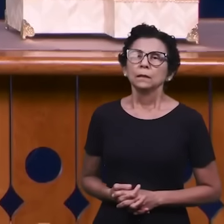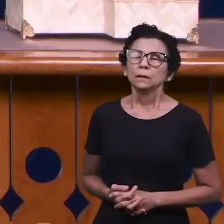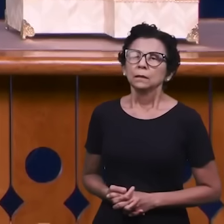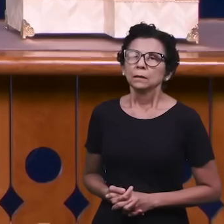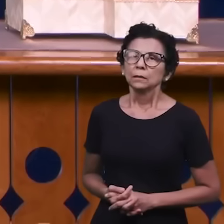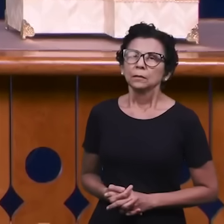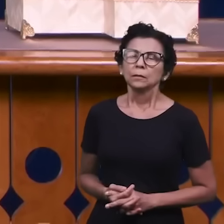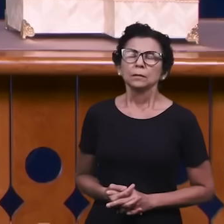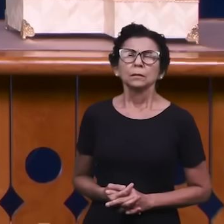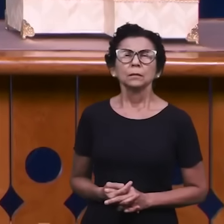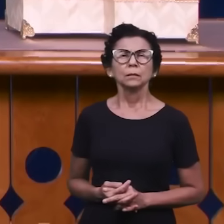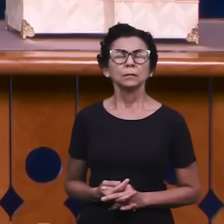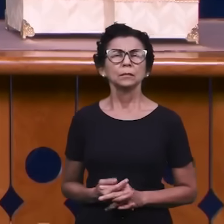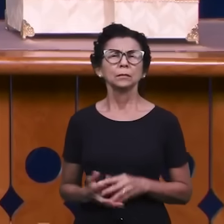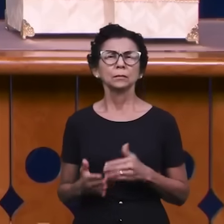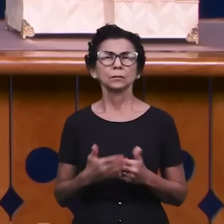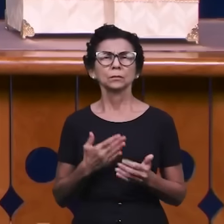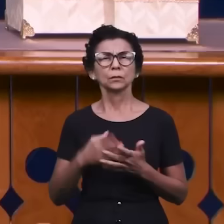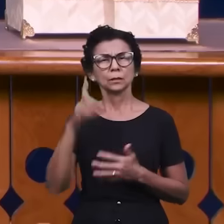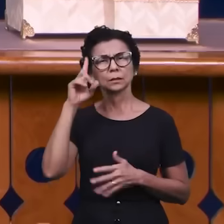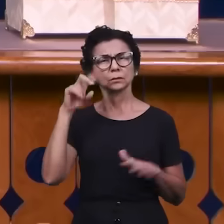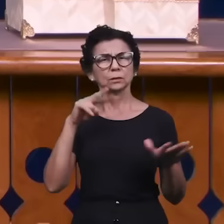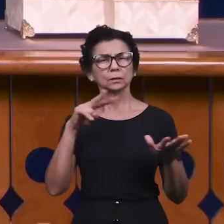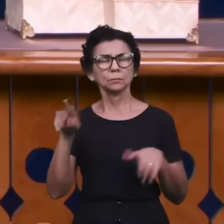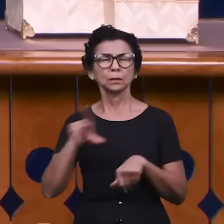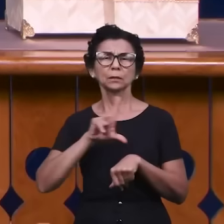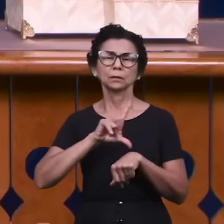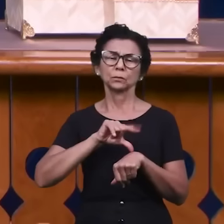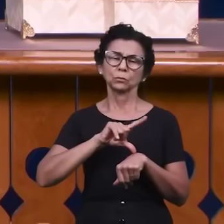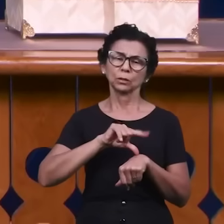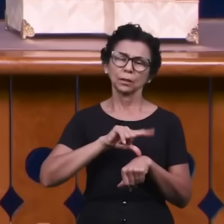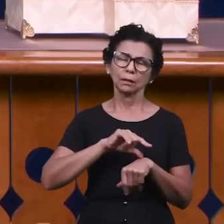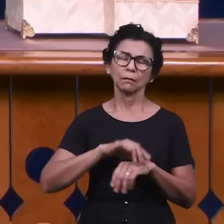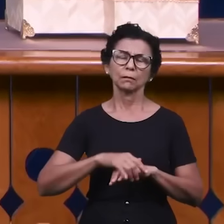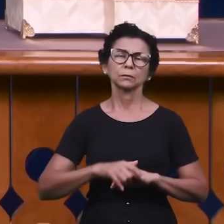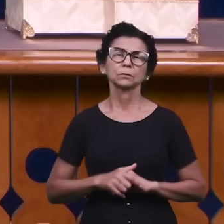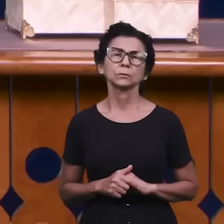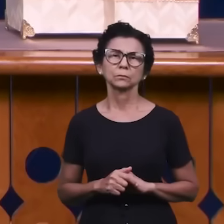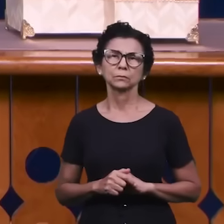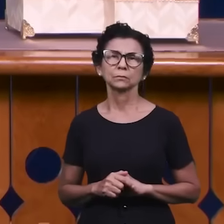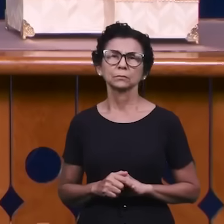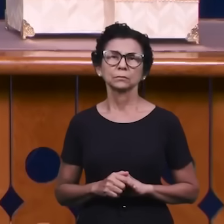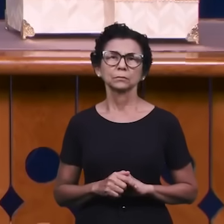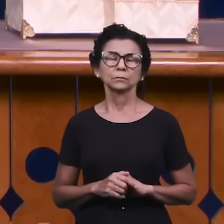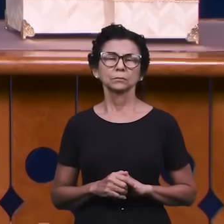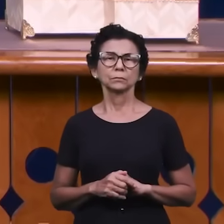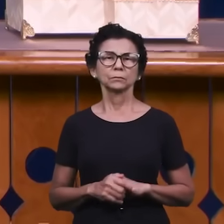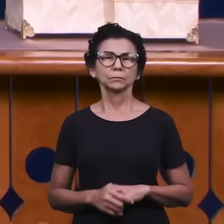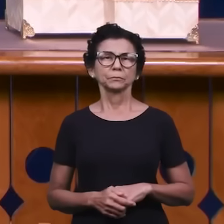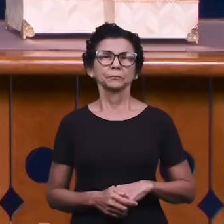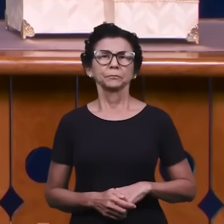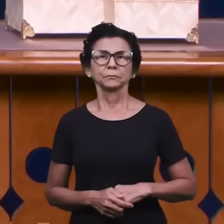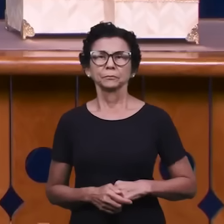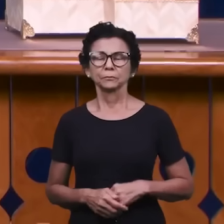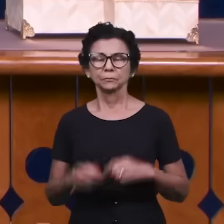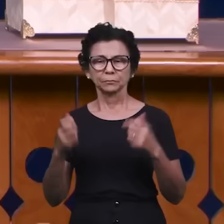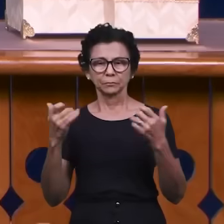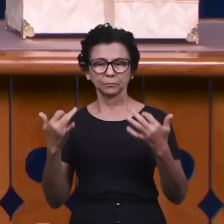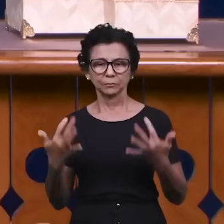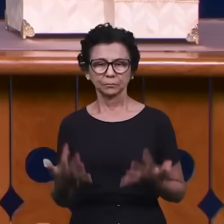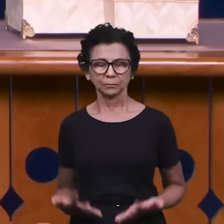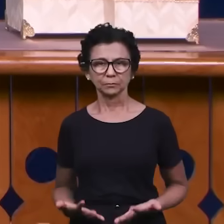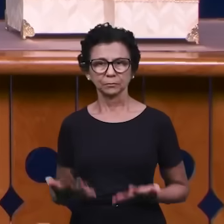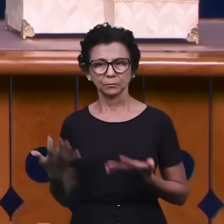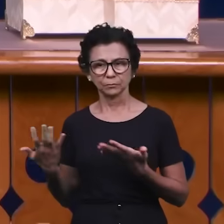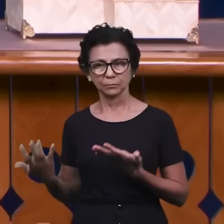pastor qualquer dia da semana, qualquer horário do dia, para te dar um esclarecimento a respeito